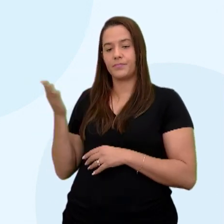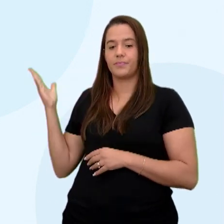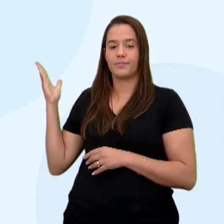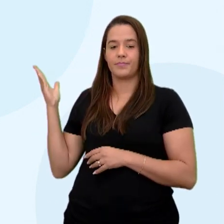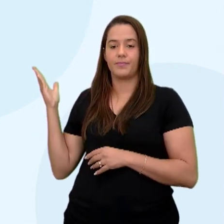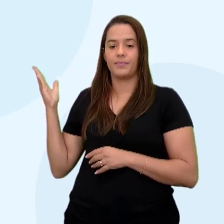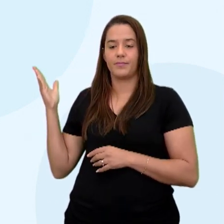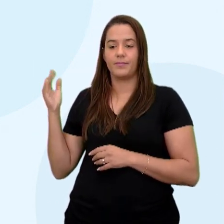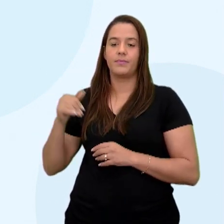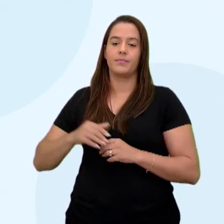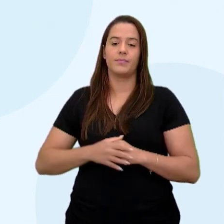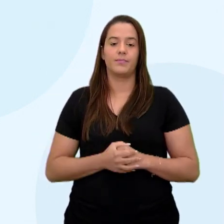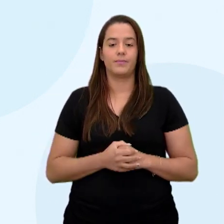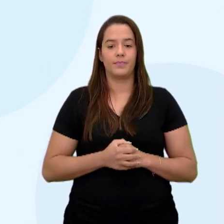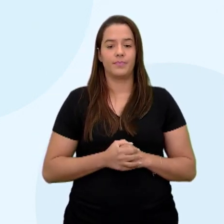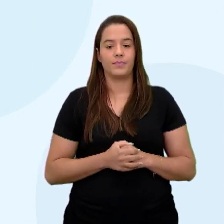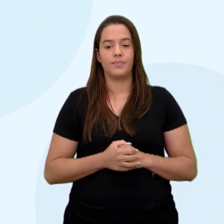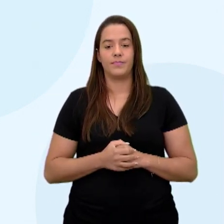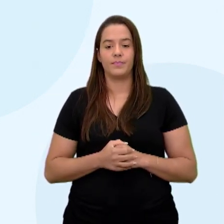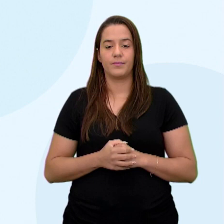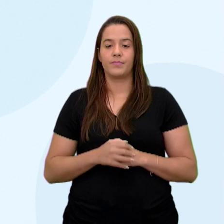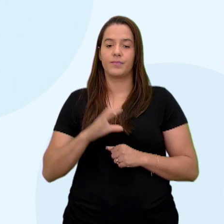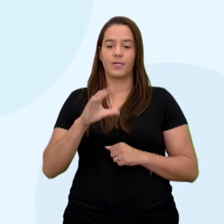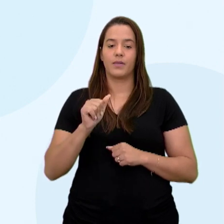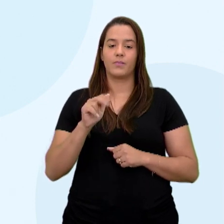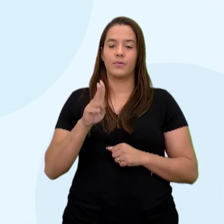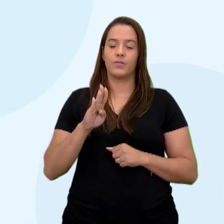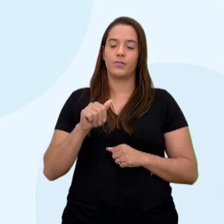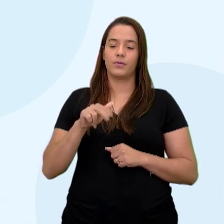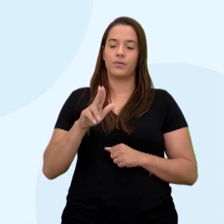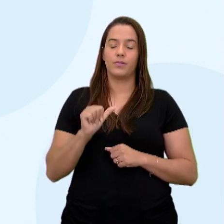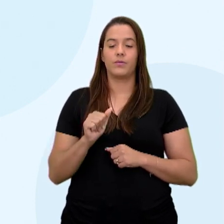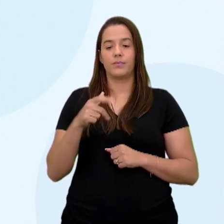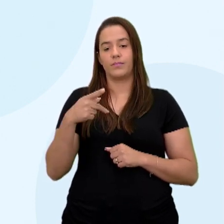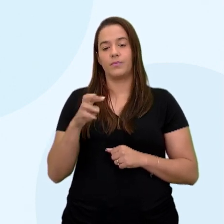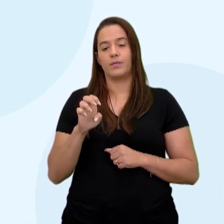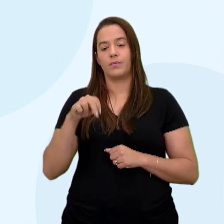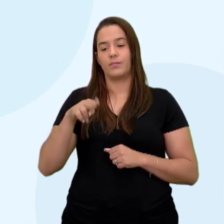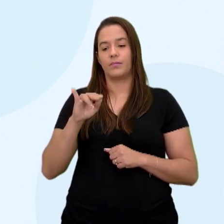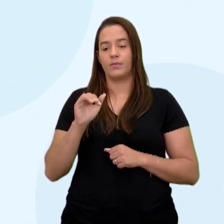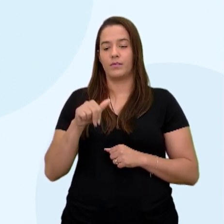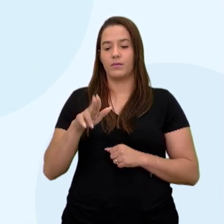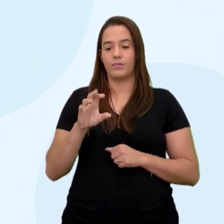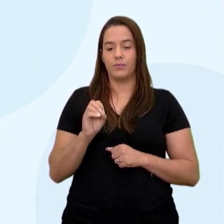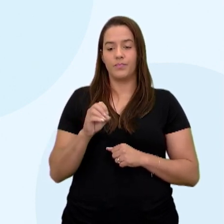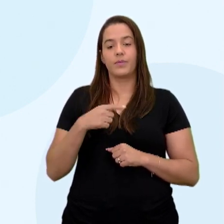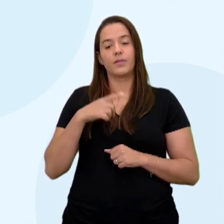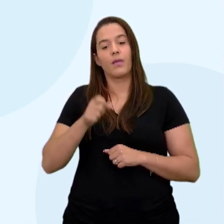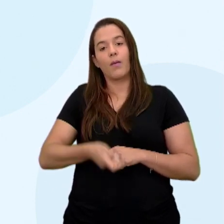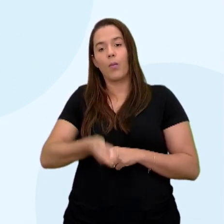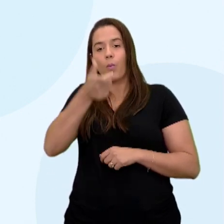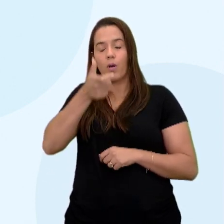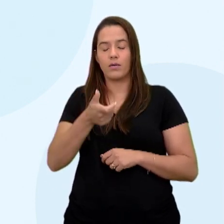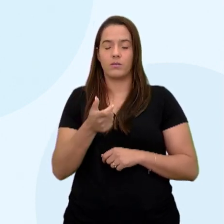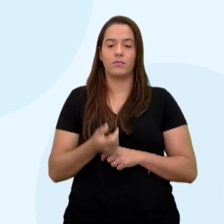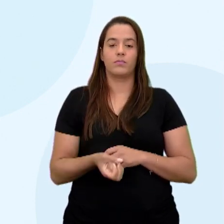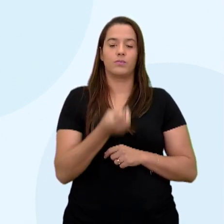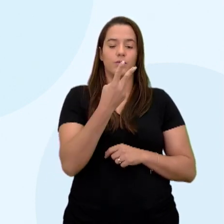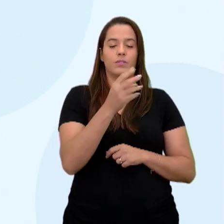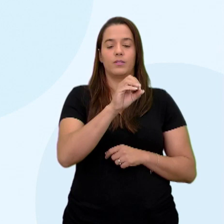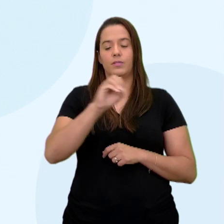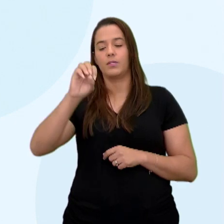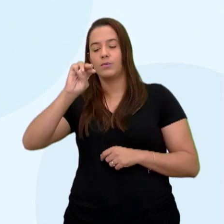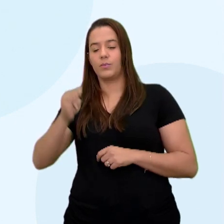o Devoniano, o Carbonífero e o Permiano, né, e ele tem lá, né, quase 200 milhões de anos, porque ele vai